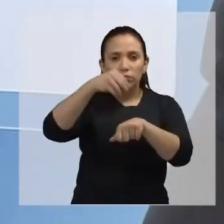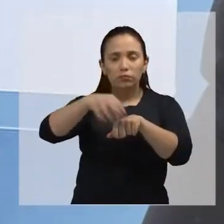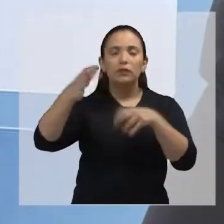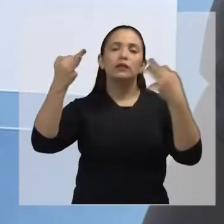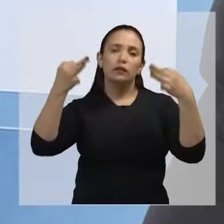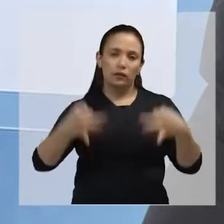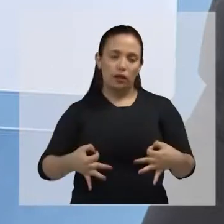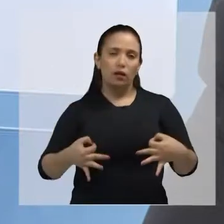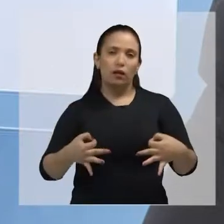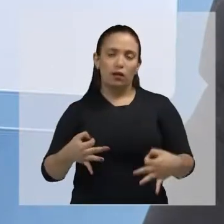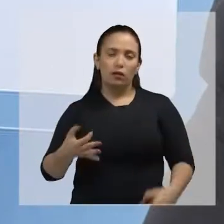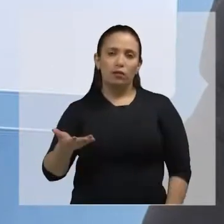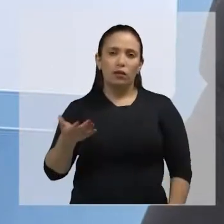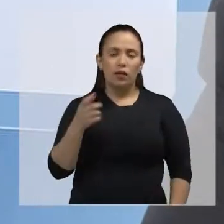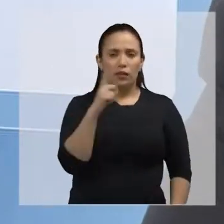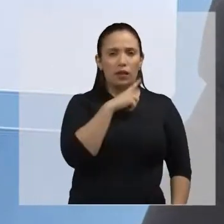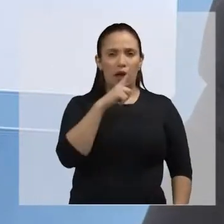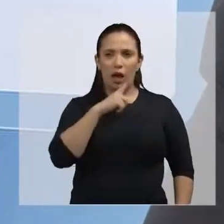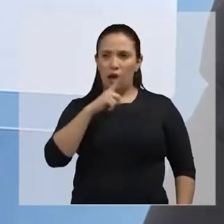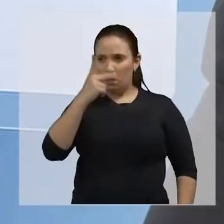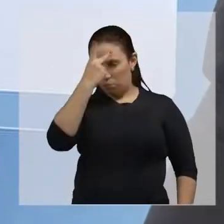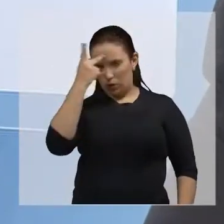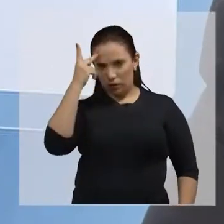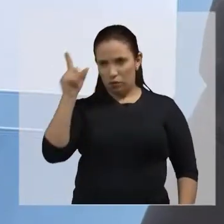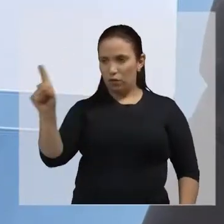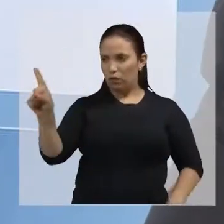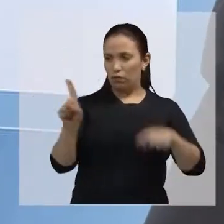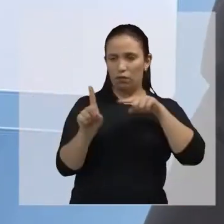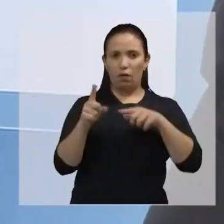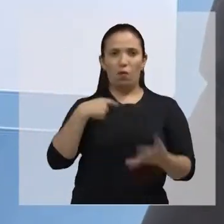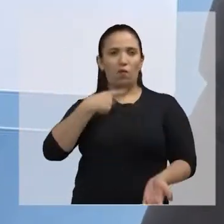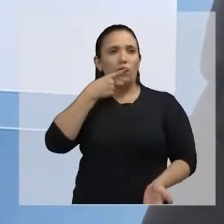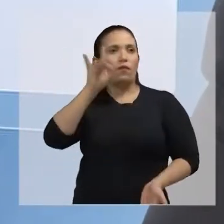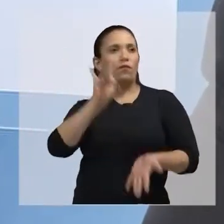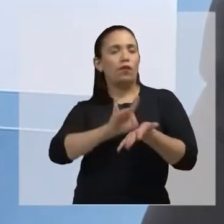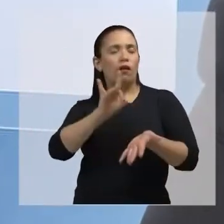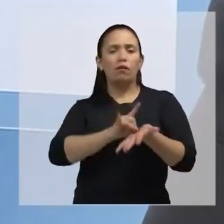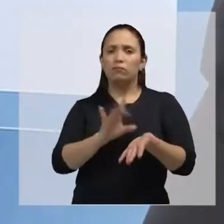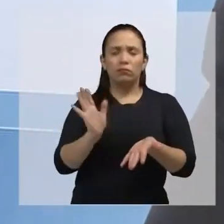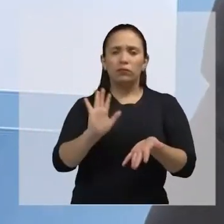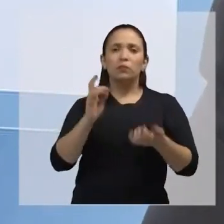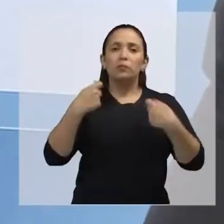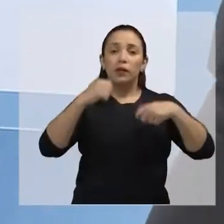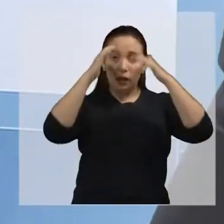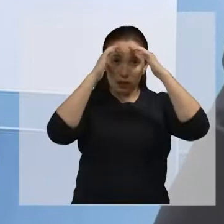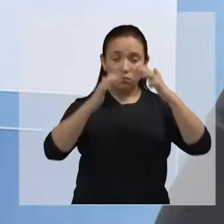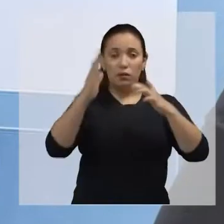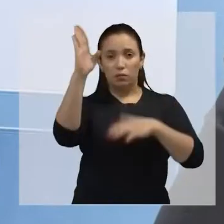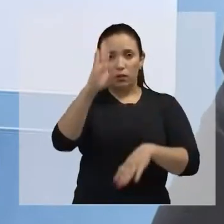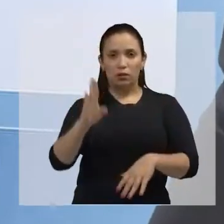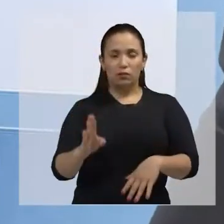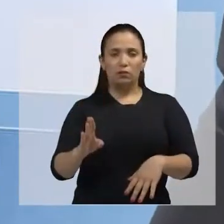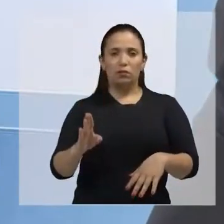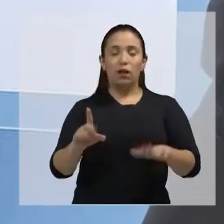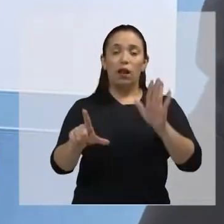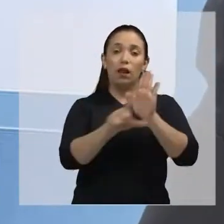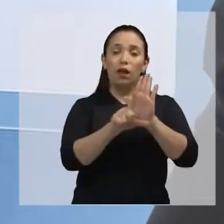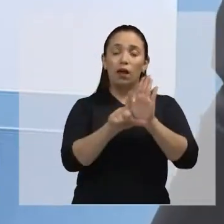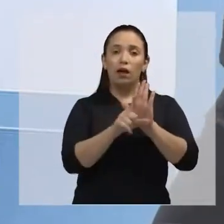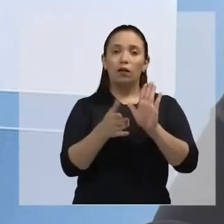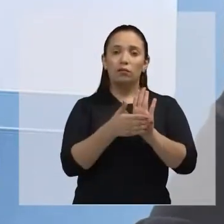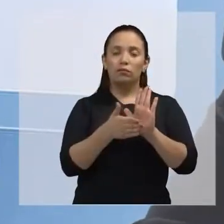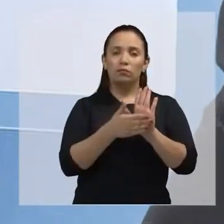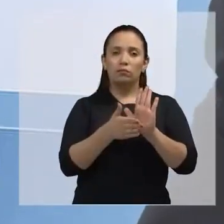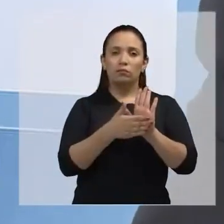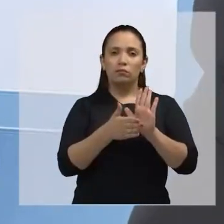diz que tem várias verdades é uma pessoa que não acredita nem na democracia, nem no Estado Democrático de Direito, que ele vai questionar a própria lei em que foi formado o